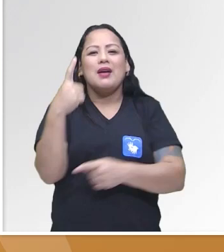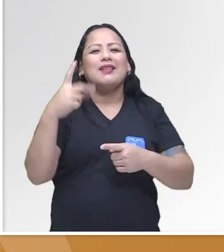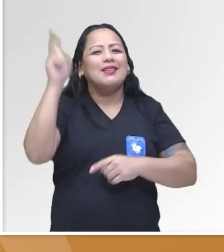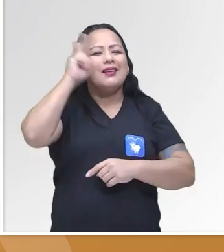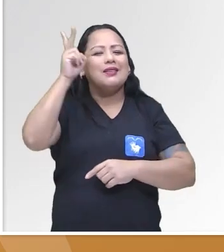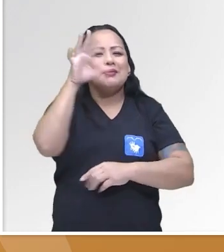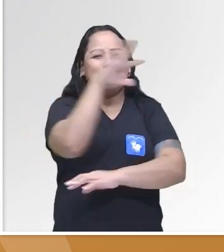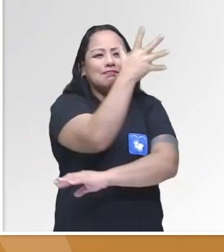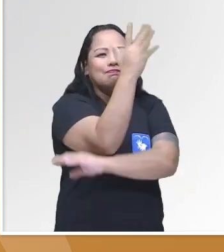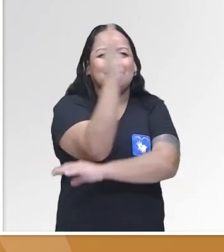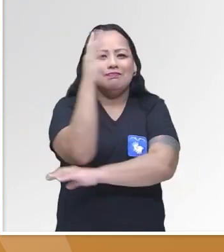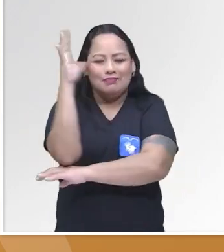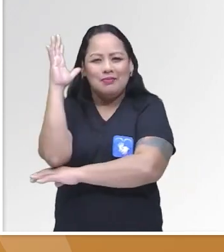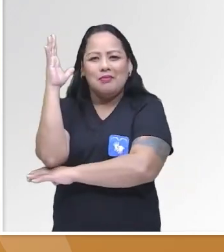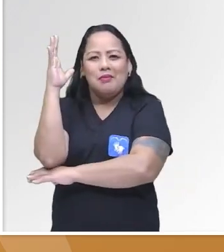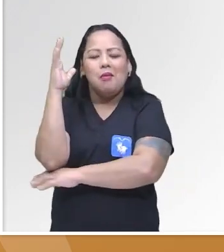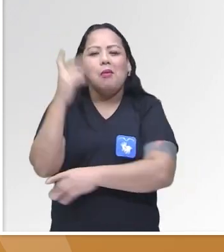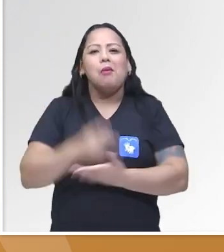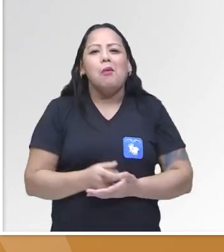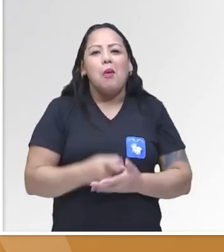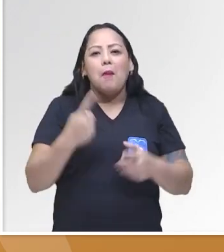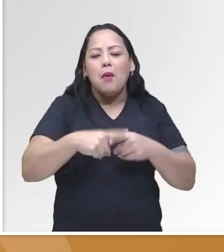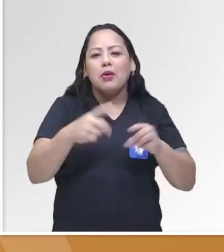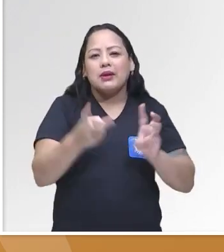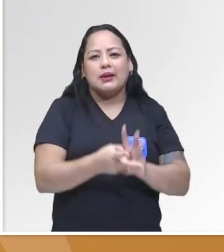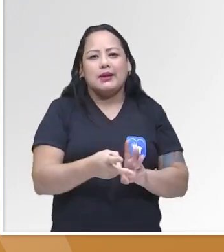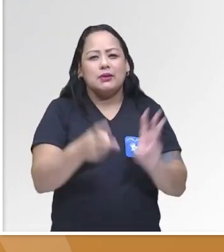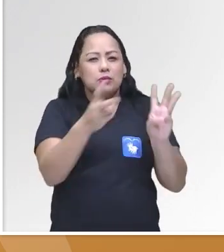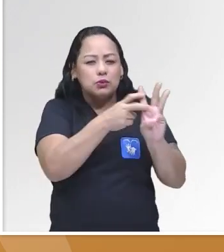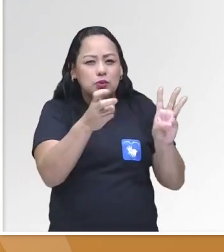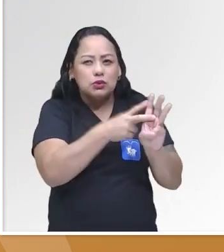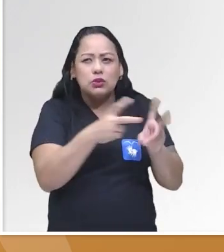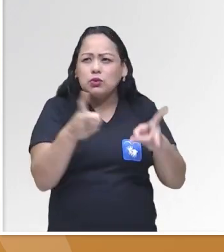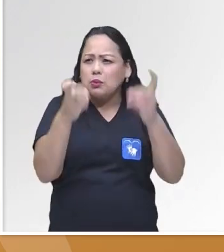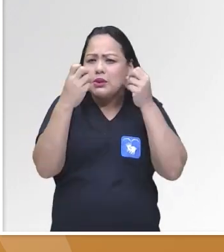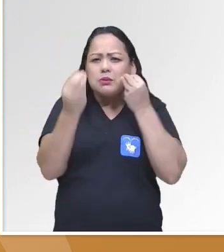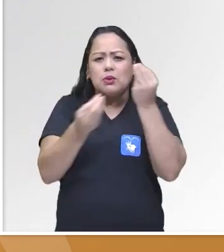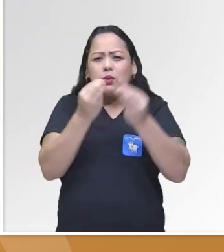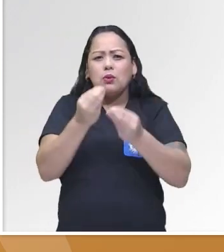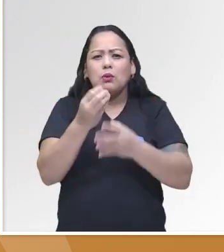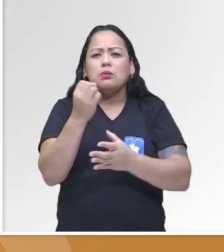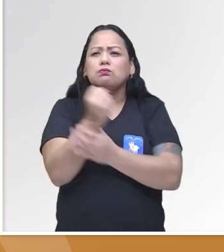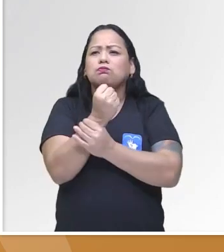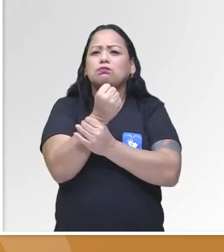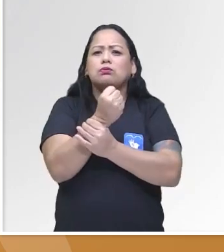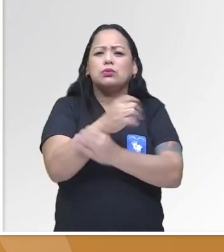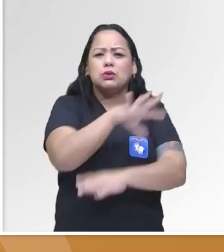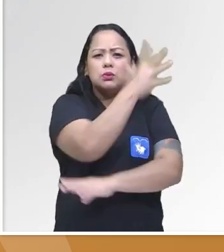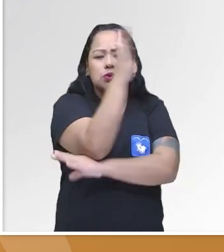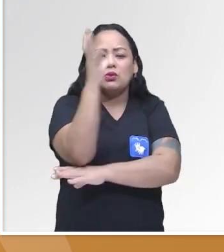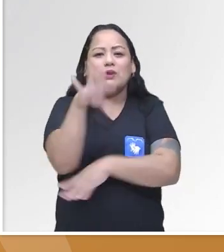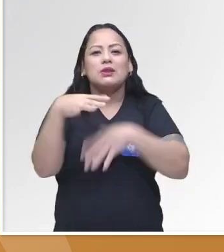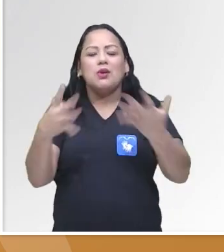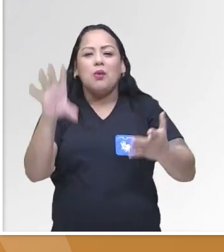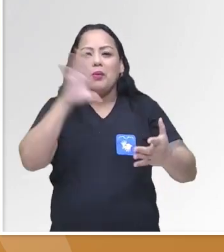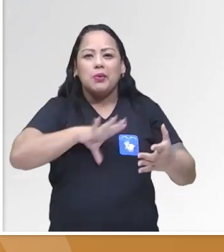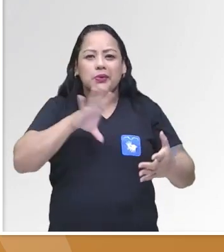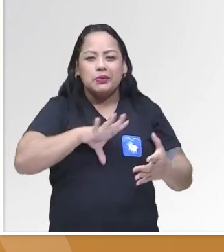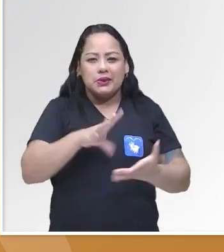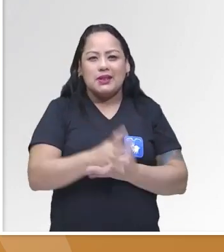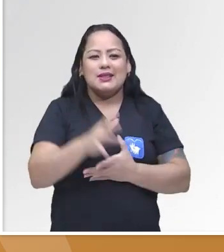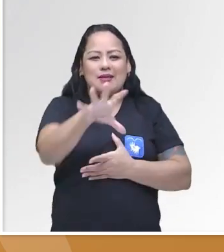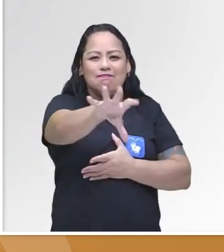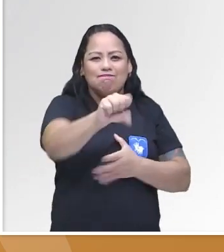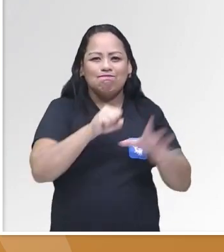lembram? Lá quando os Tupi-Guarani não se viram mais na condição de segurar o litoral brasileiro, e aí o colonizador passa ali a